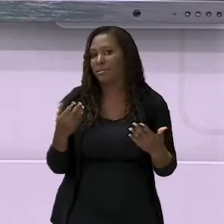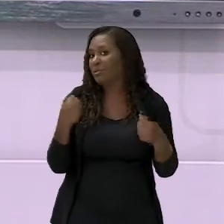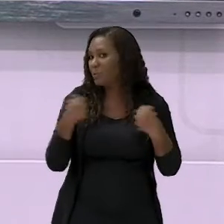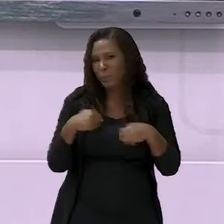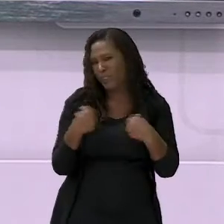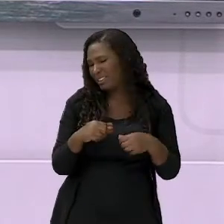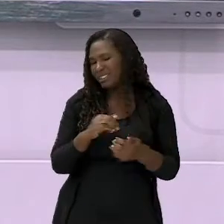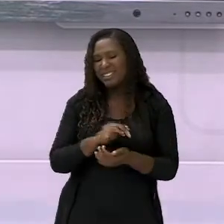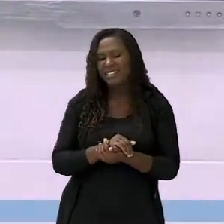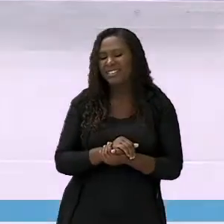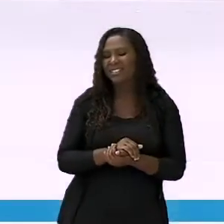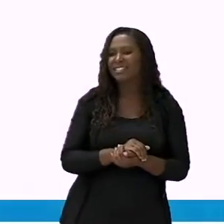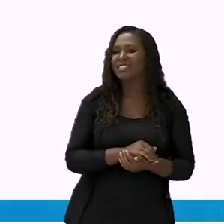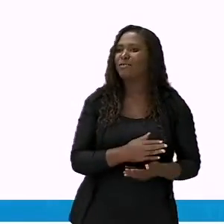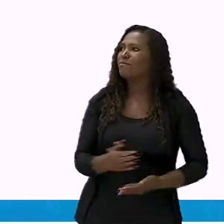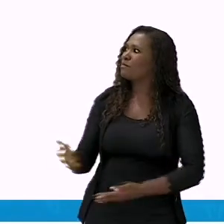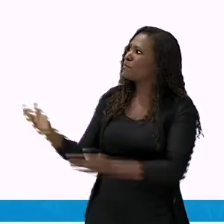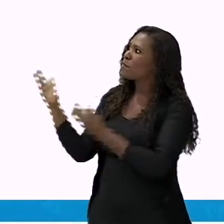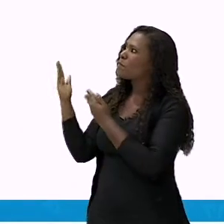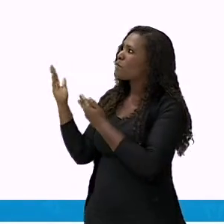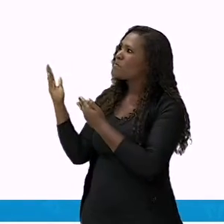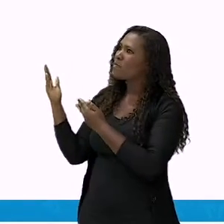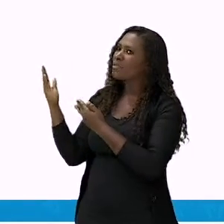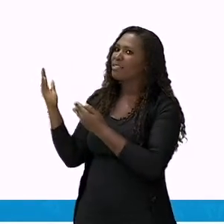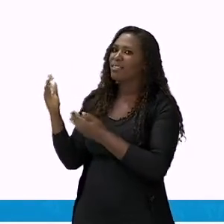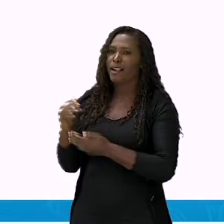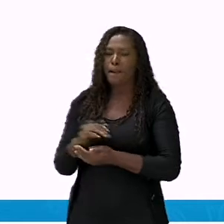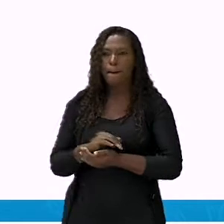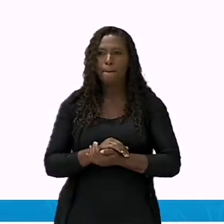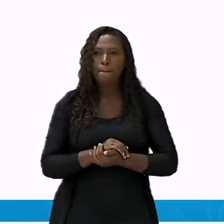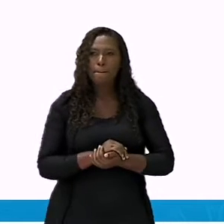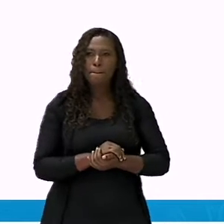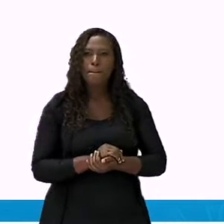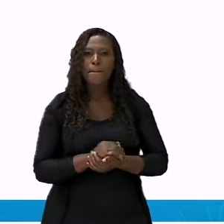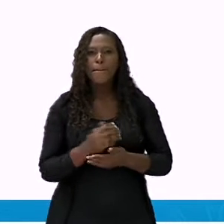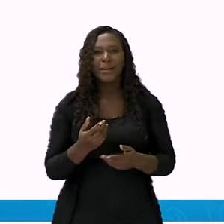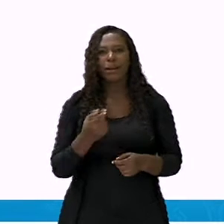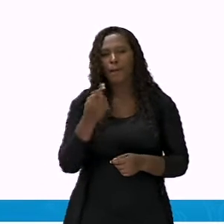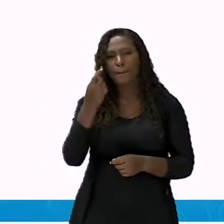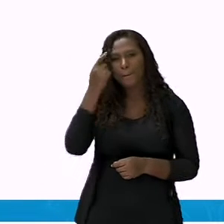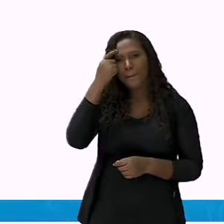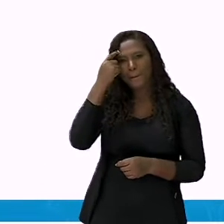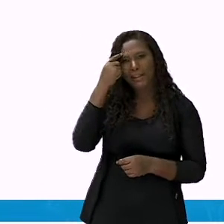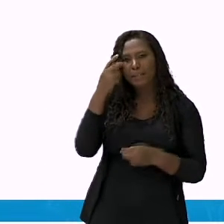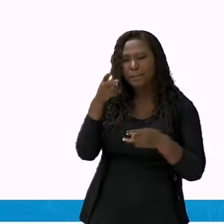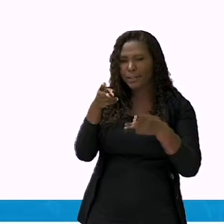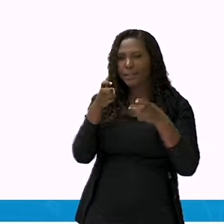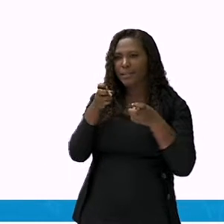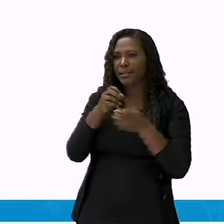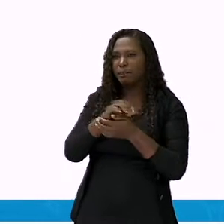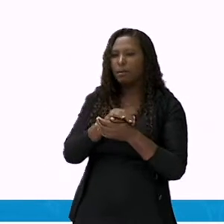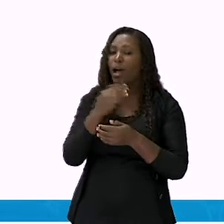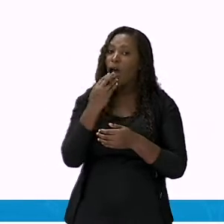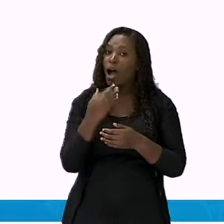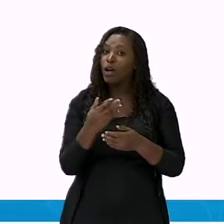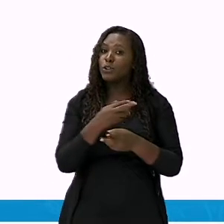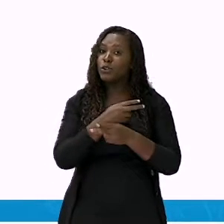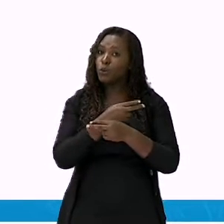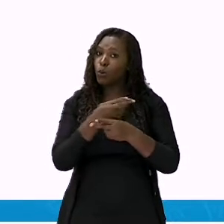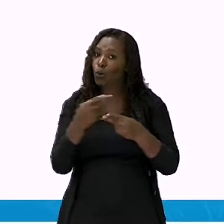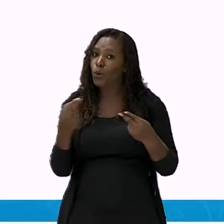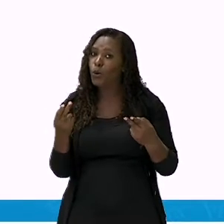Voltamos aos desenhos. E aí eu vou chegando com vocês, olhem as cores desse